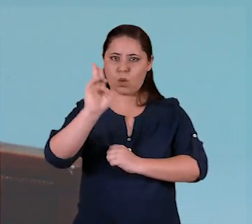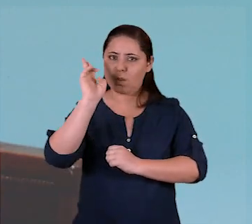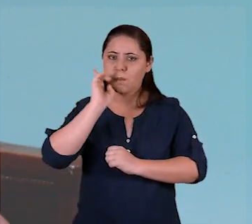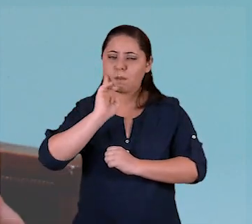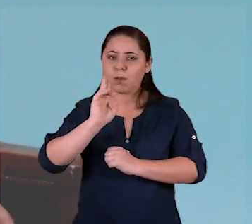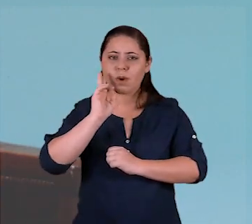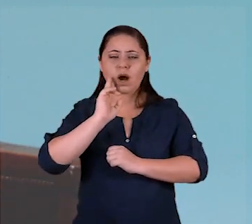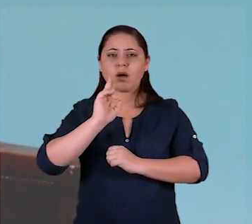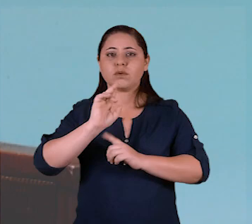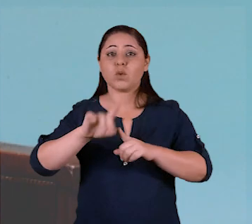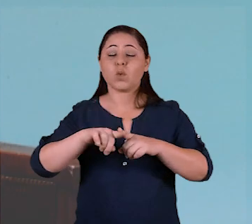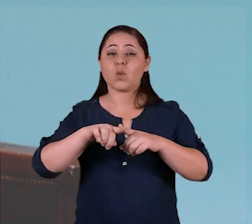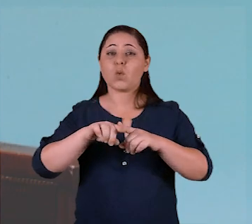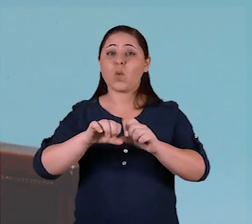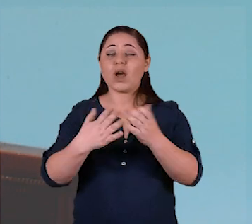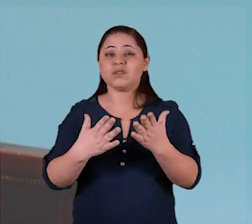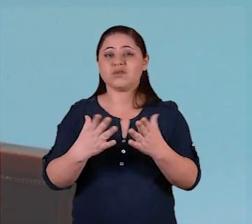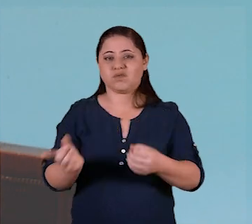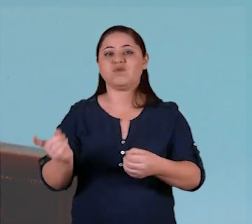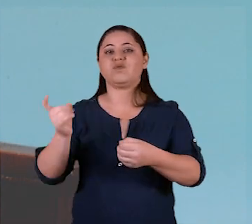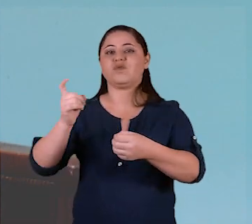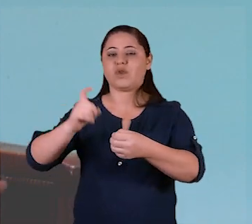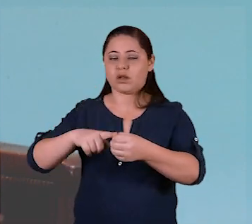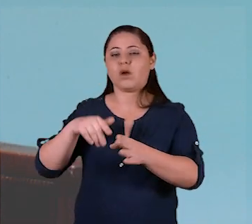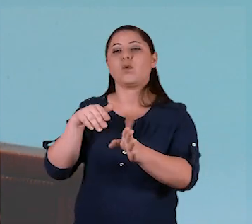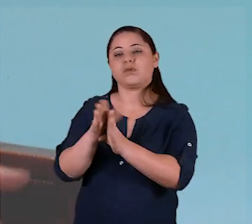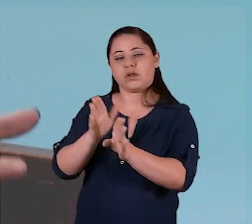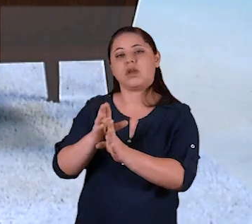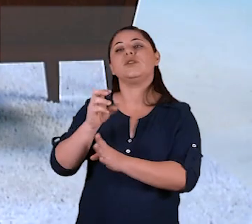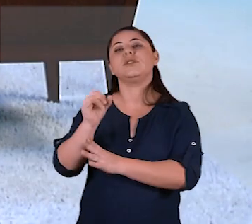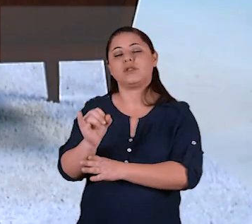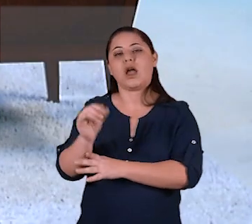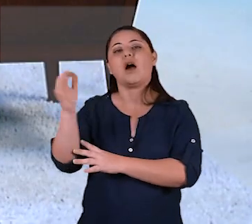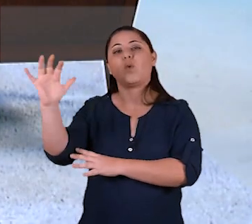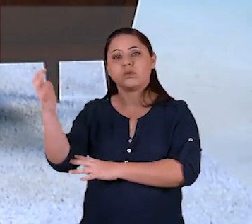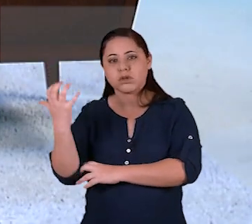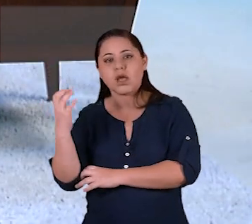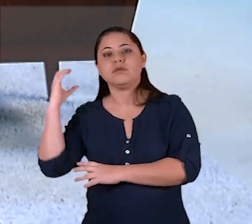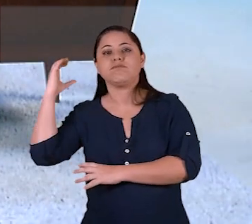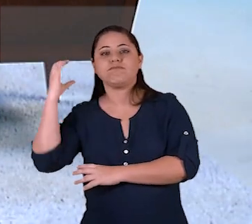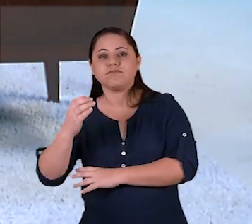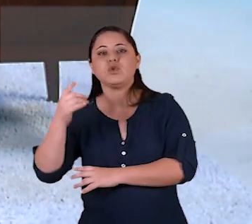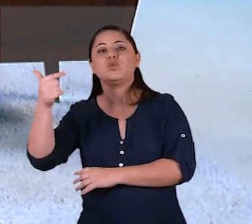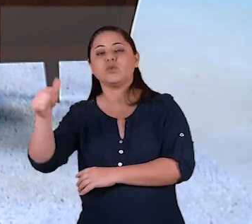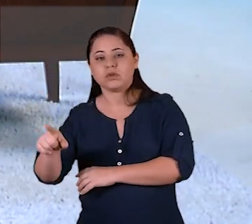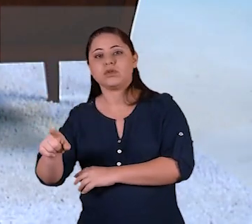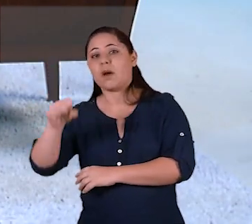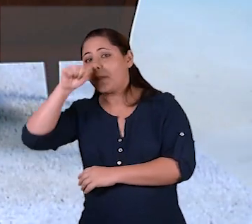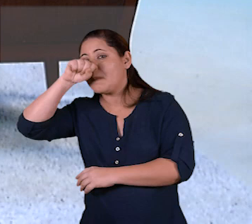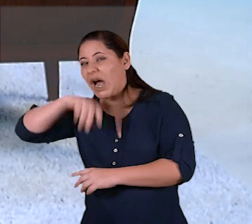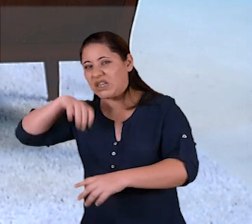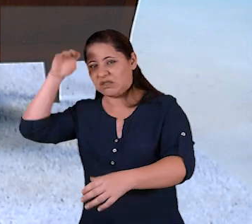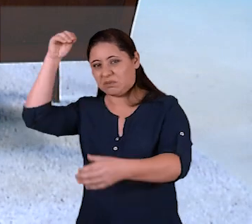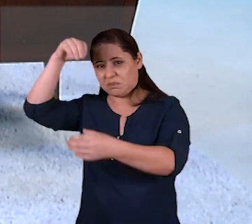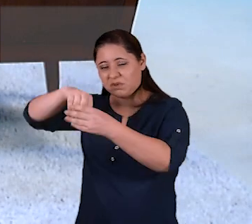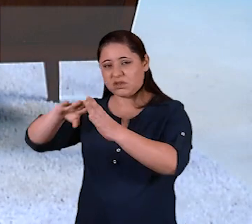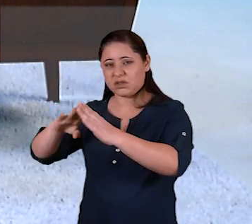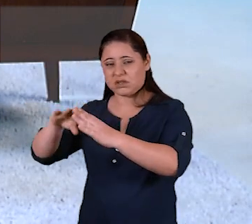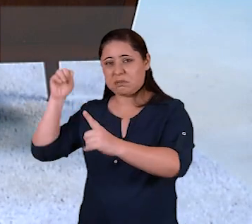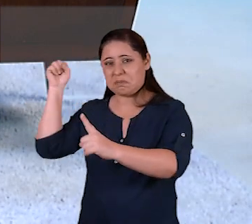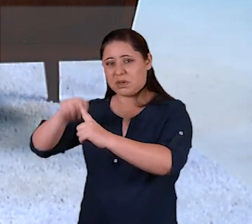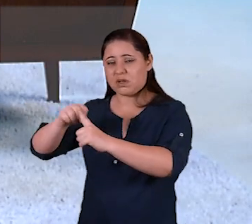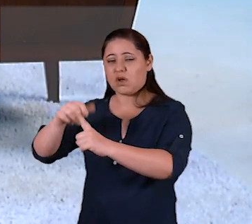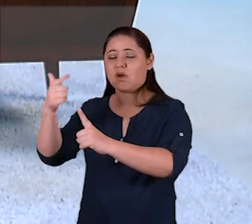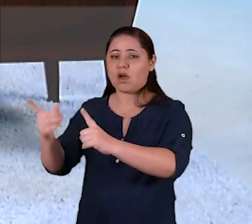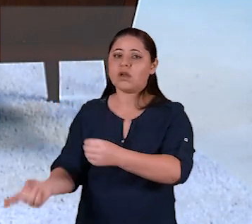atendimento. Então, quando ela resolve reatar, nós orientamos de que se voltar a ocorrer a violência doméstica, ela tem todo o direito de